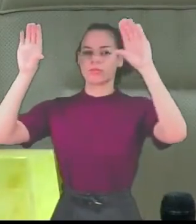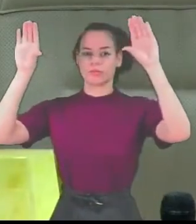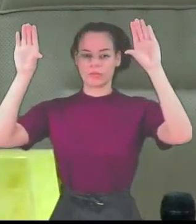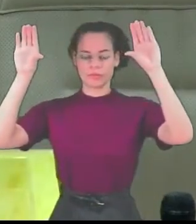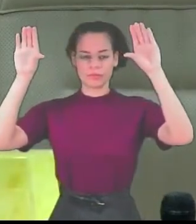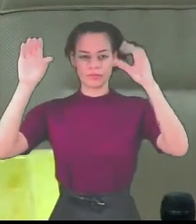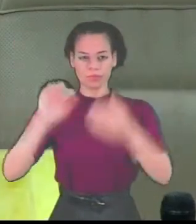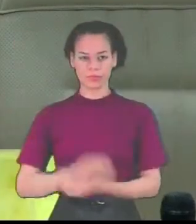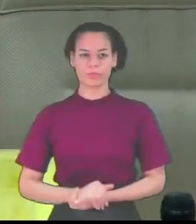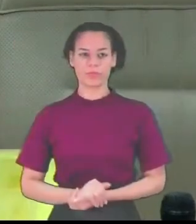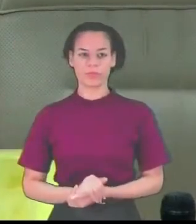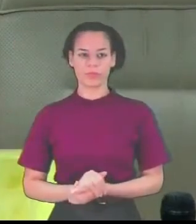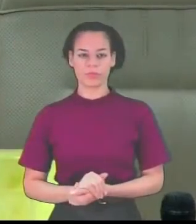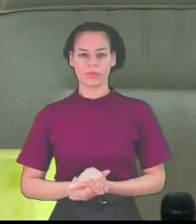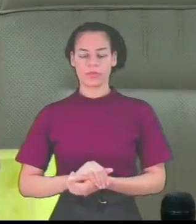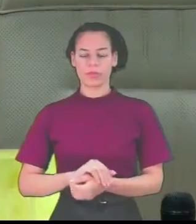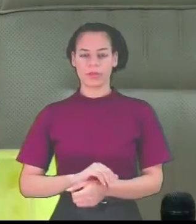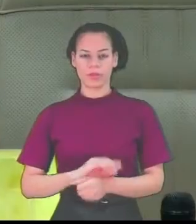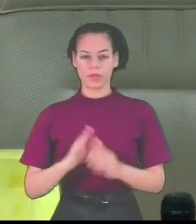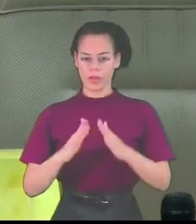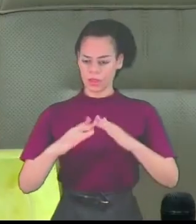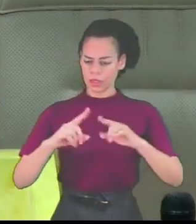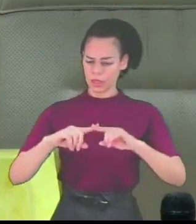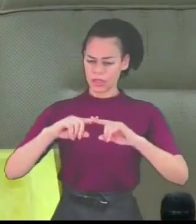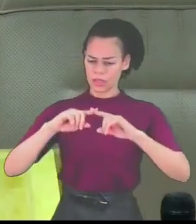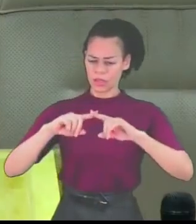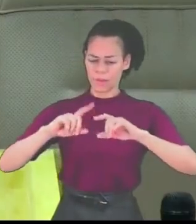a igreja está se expandindo a